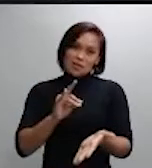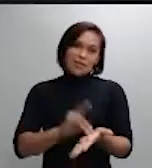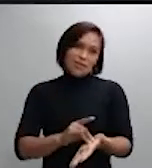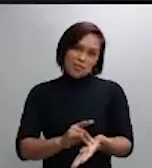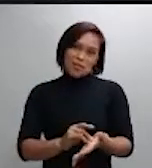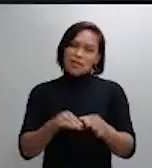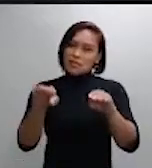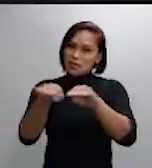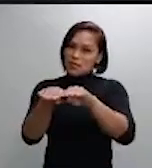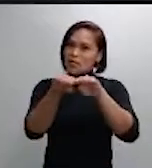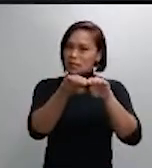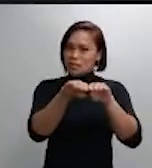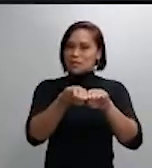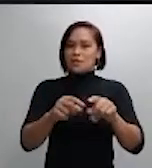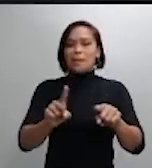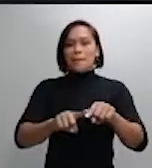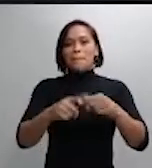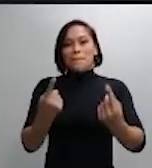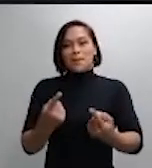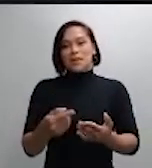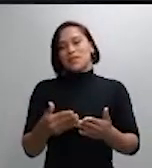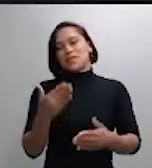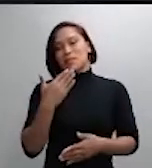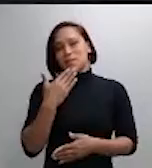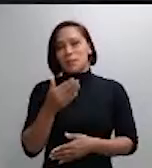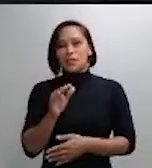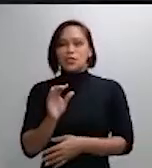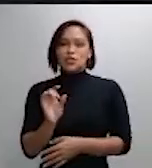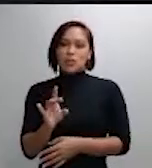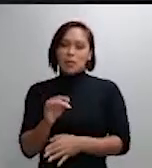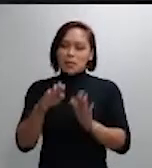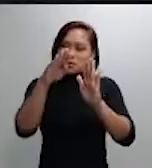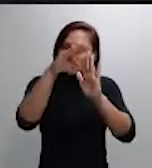está pedindo pelo menos que a tabela de